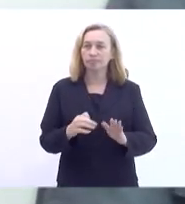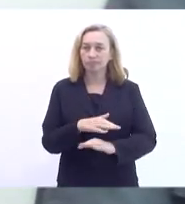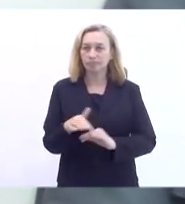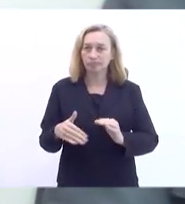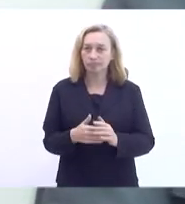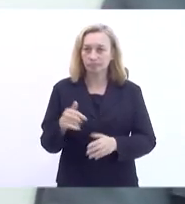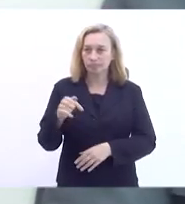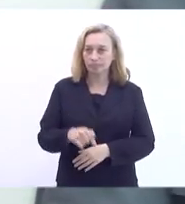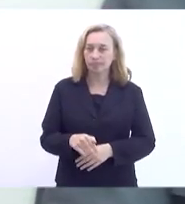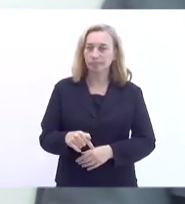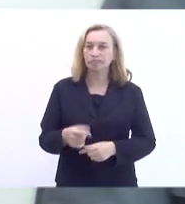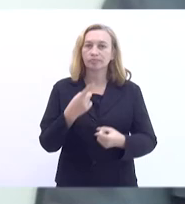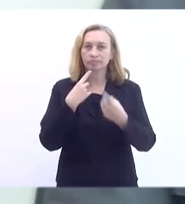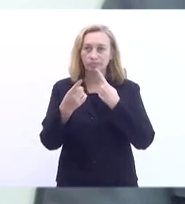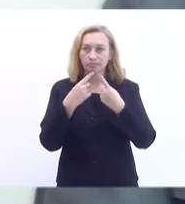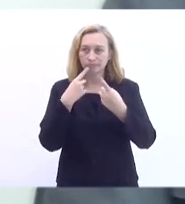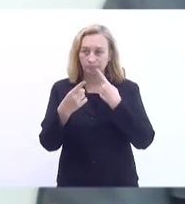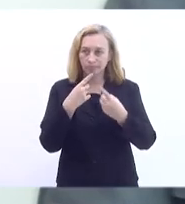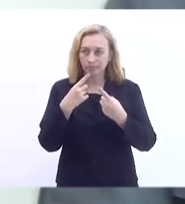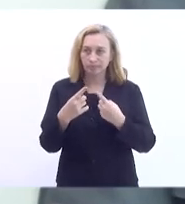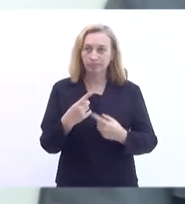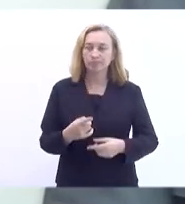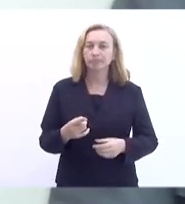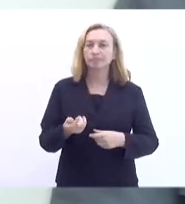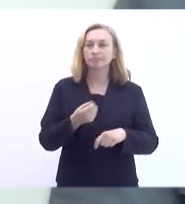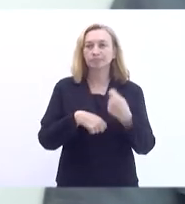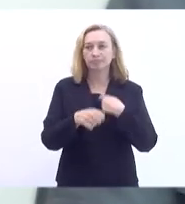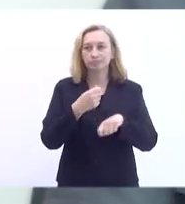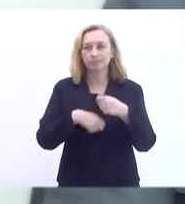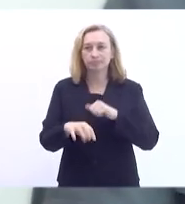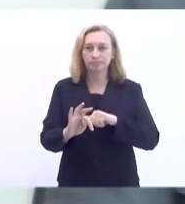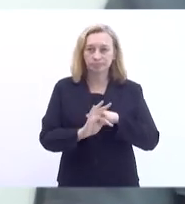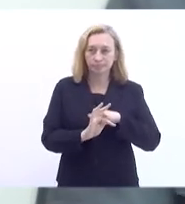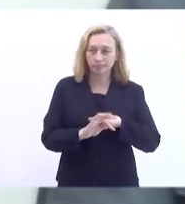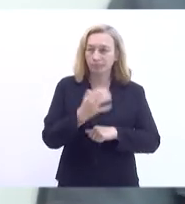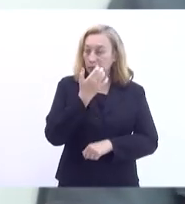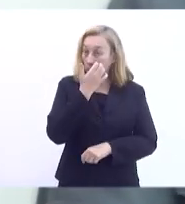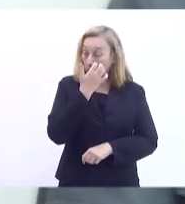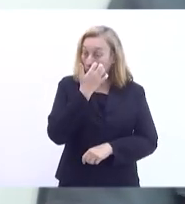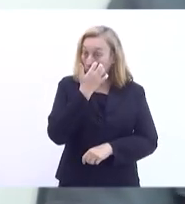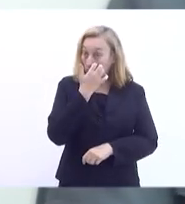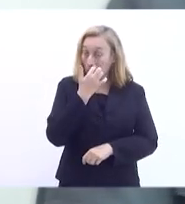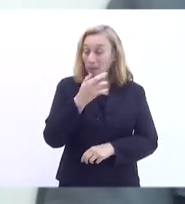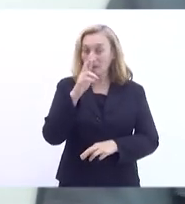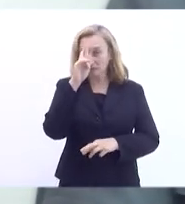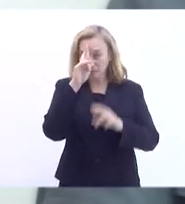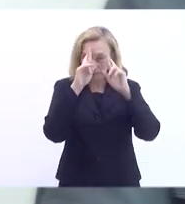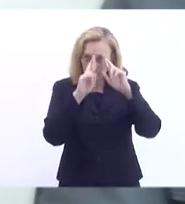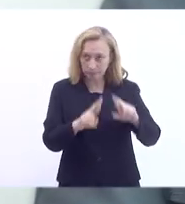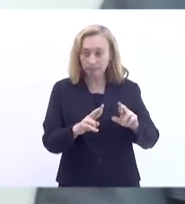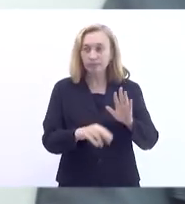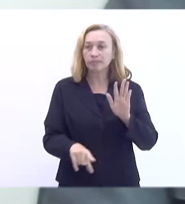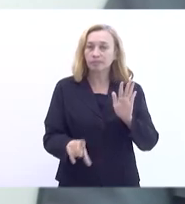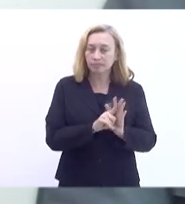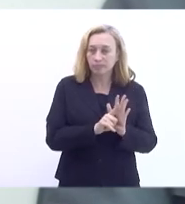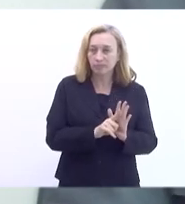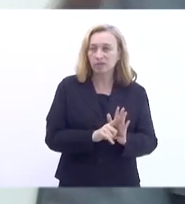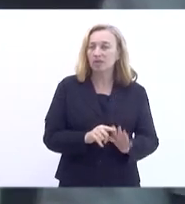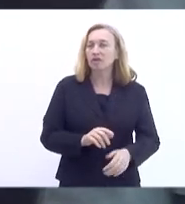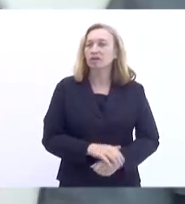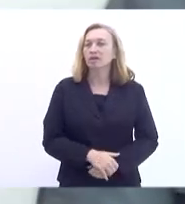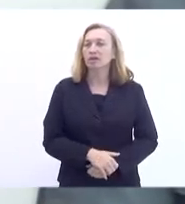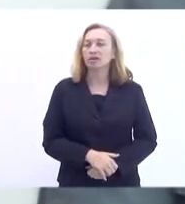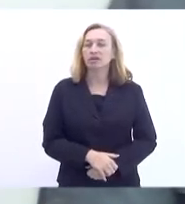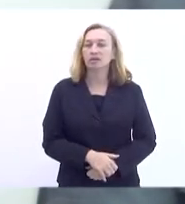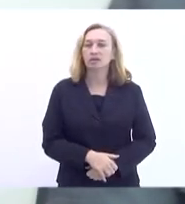tá nesse debate um posicionamento administrativo técnico respeita justamente as leis E